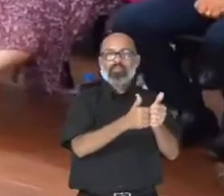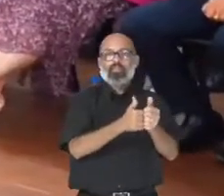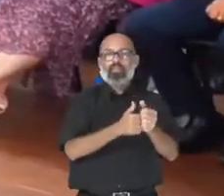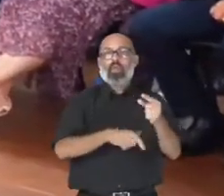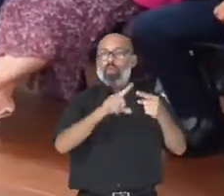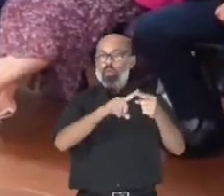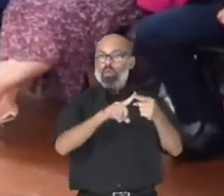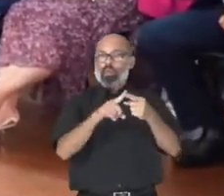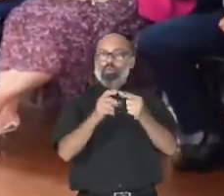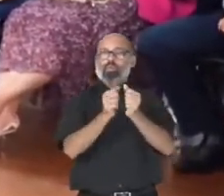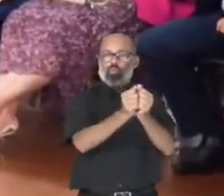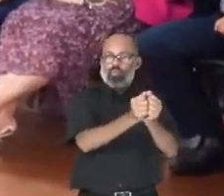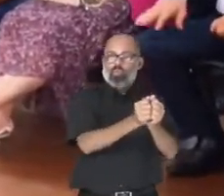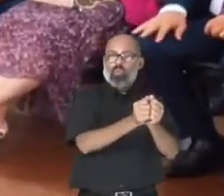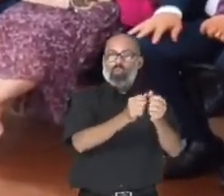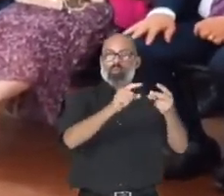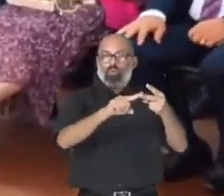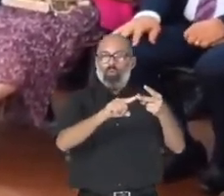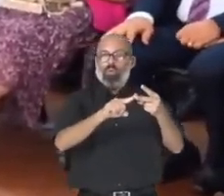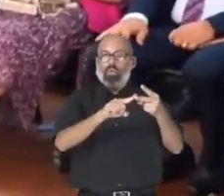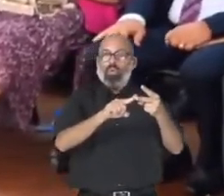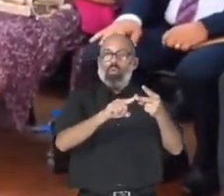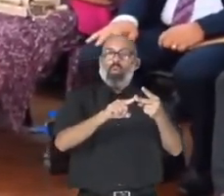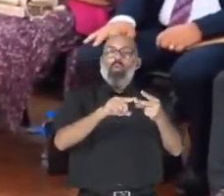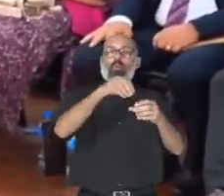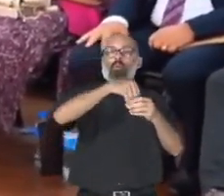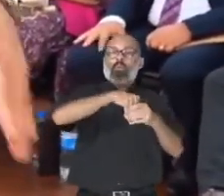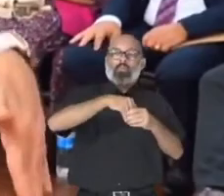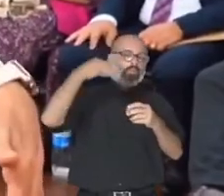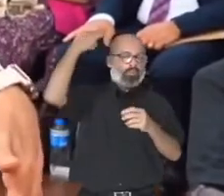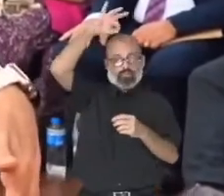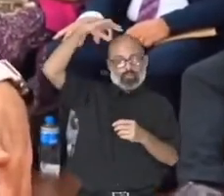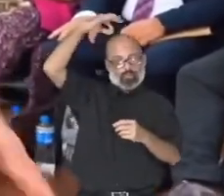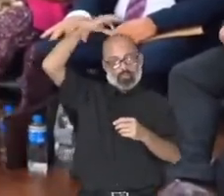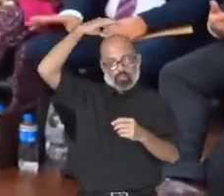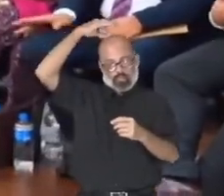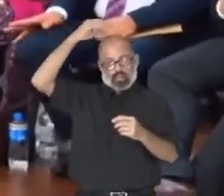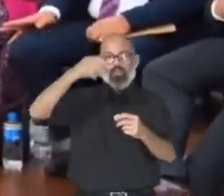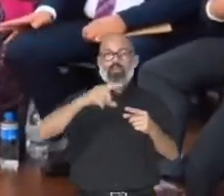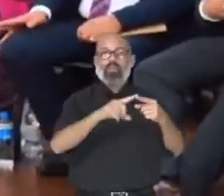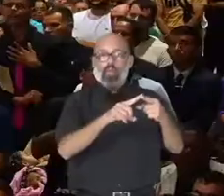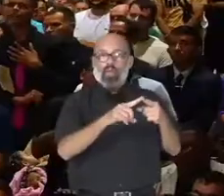Com, em, sobre. Todo mundo fazendo? Com, em,